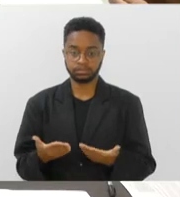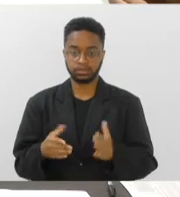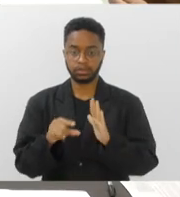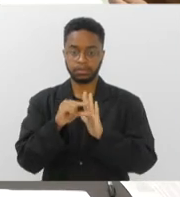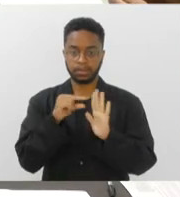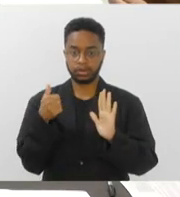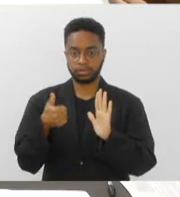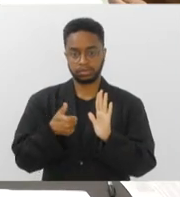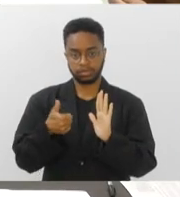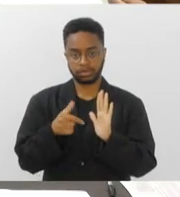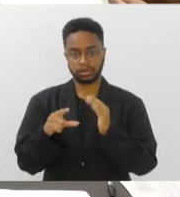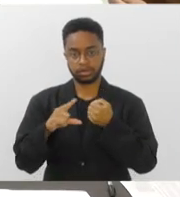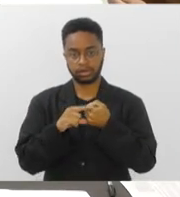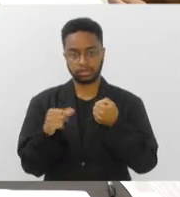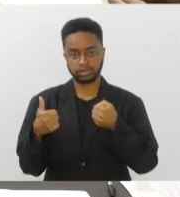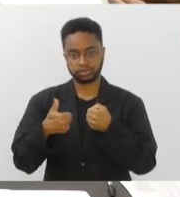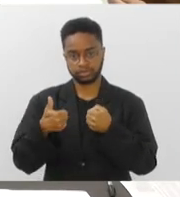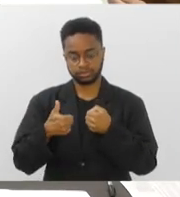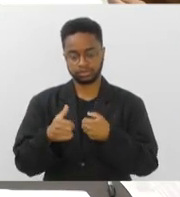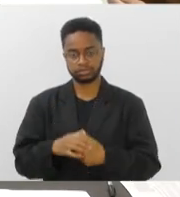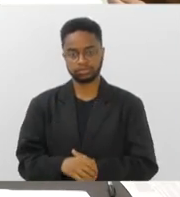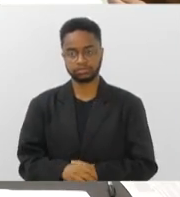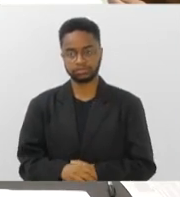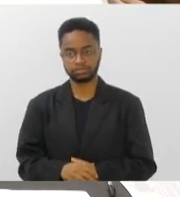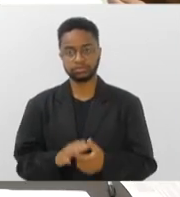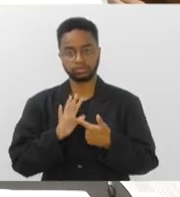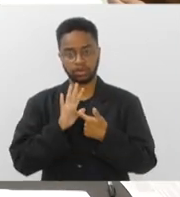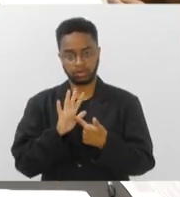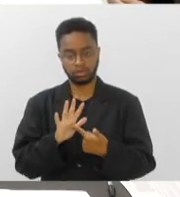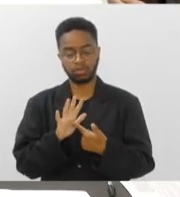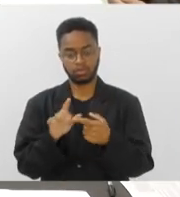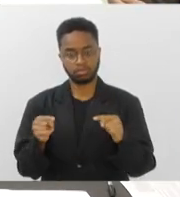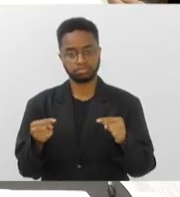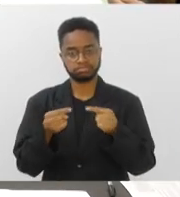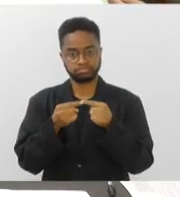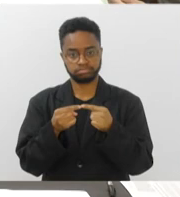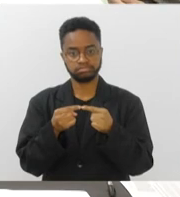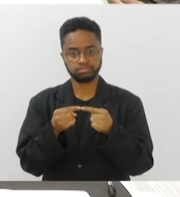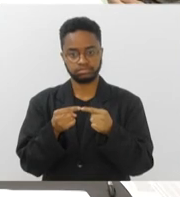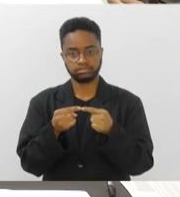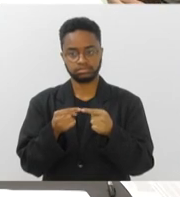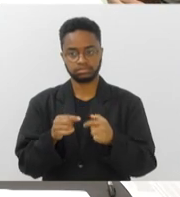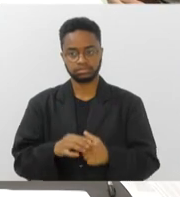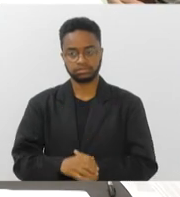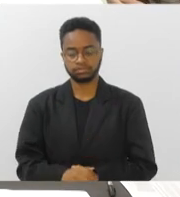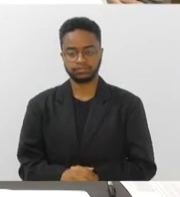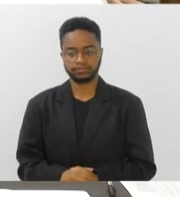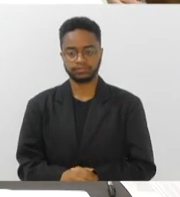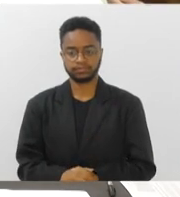parágrafo 1º do artigo 1º, fala exatamente isso. Né?